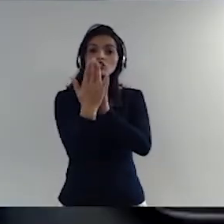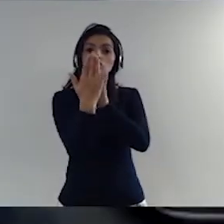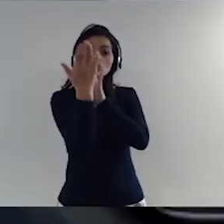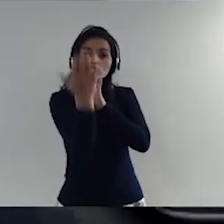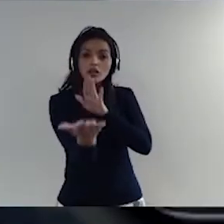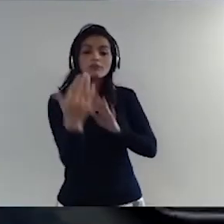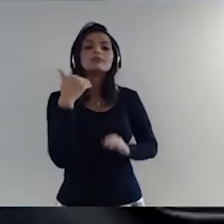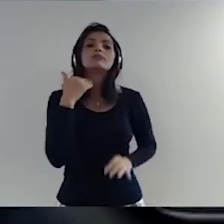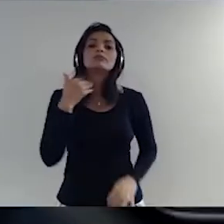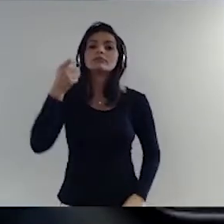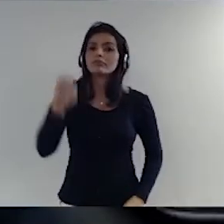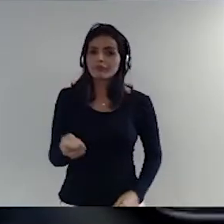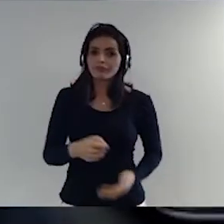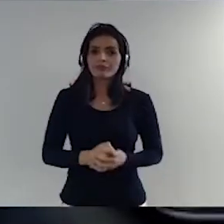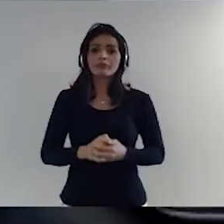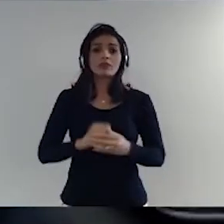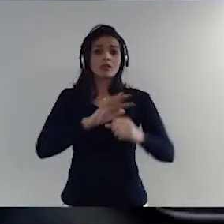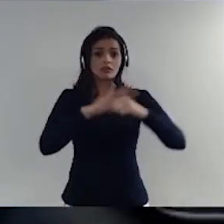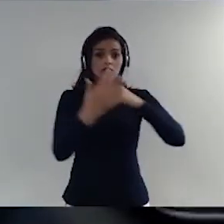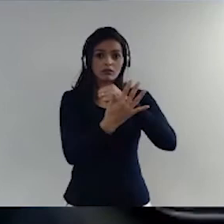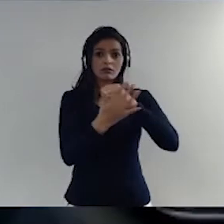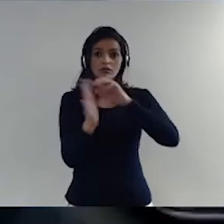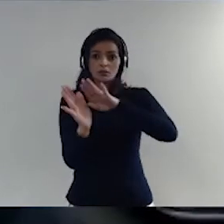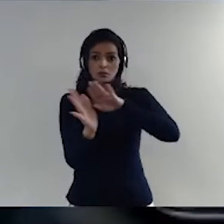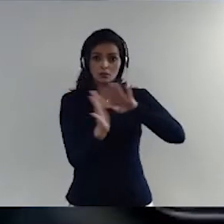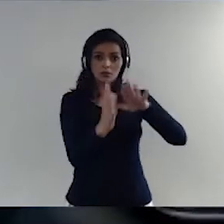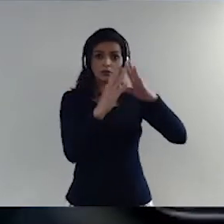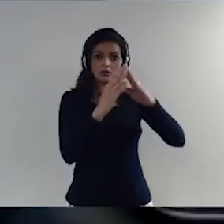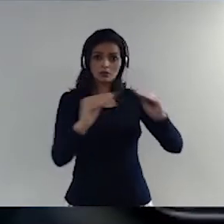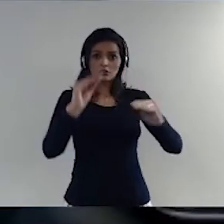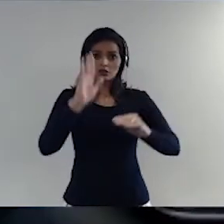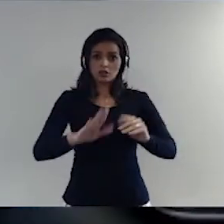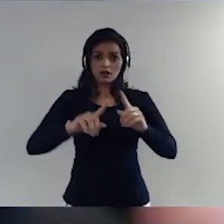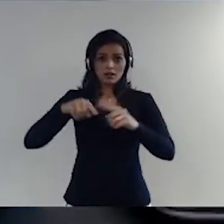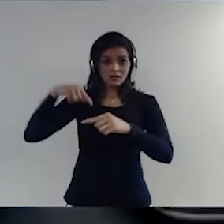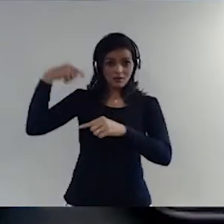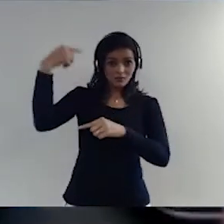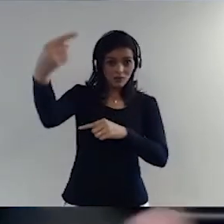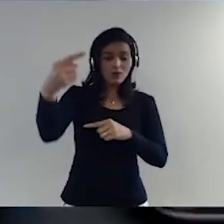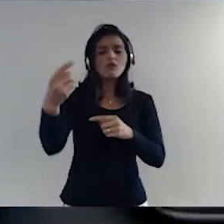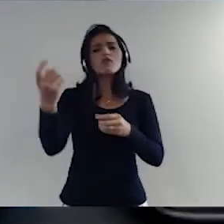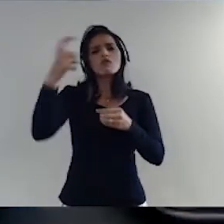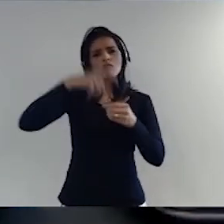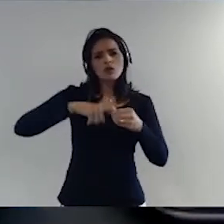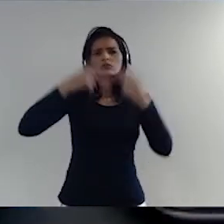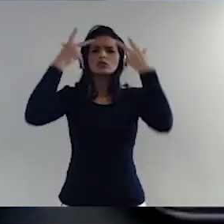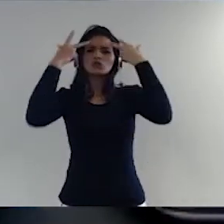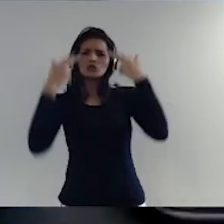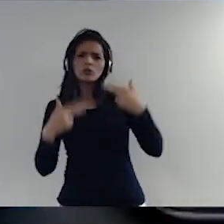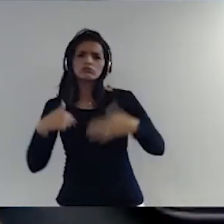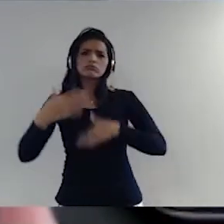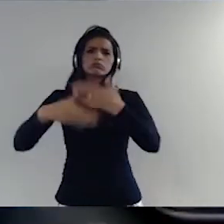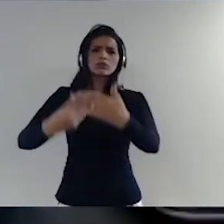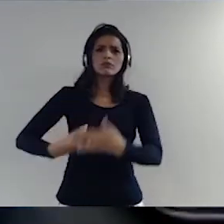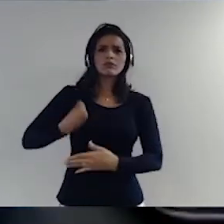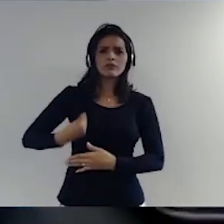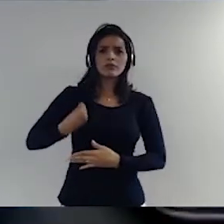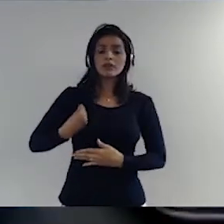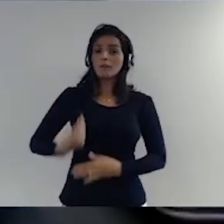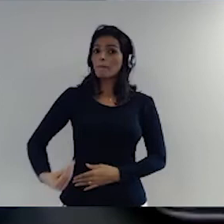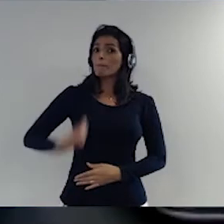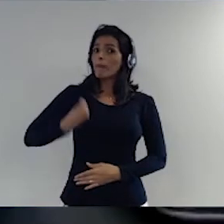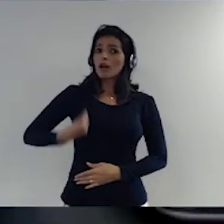oportunidades, mesmo quando retomarmos a normalidade das coisas, de uma forma que a participação possa ser